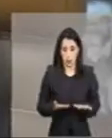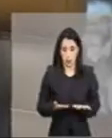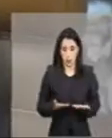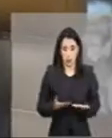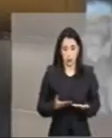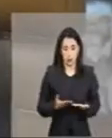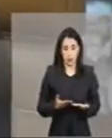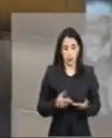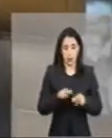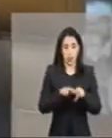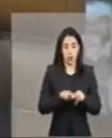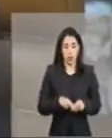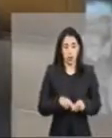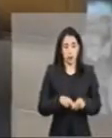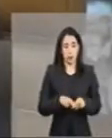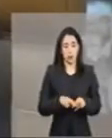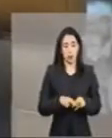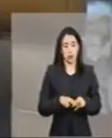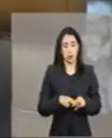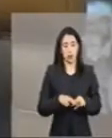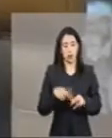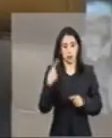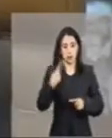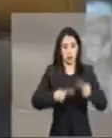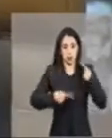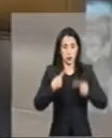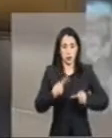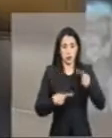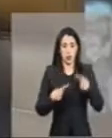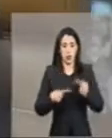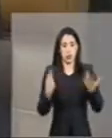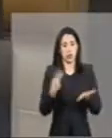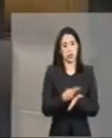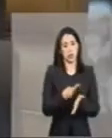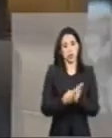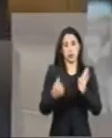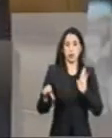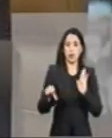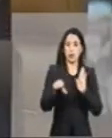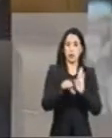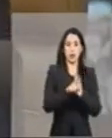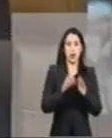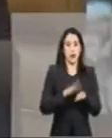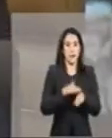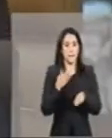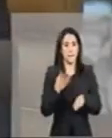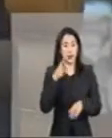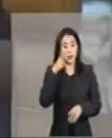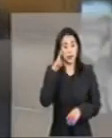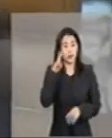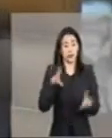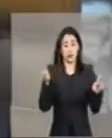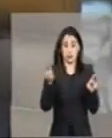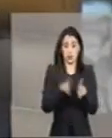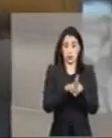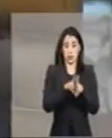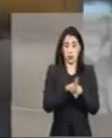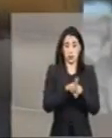pelos agentes políticos de ilícitos criminais. E mais, enfatizou que é